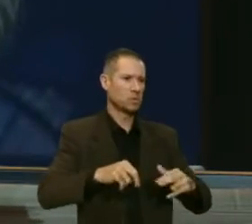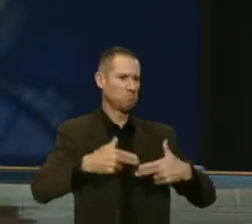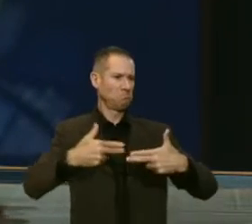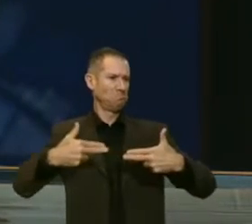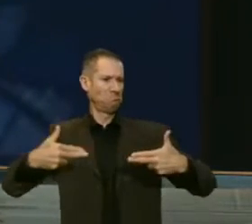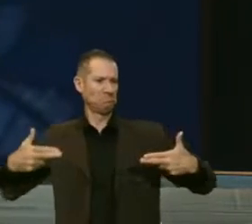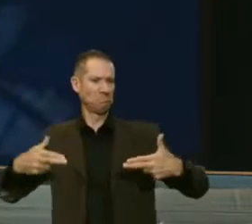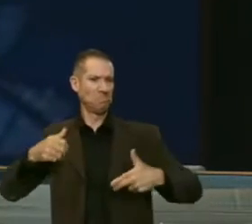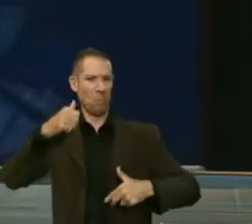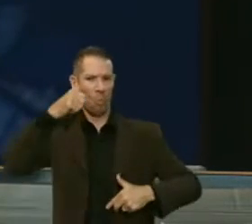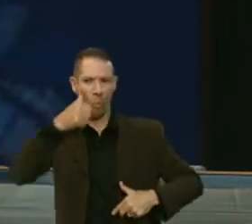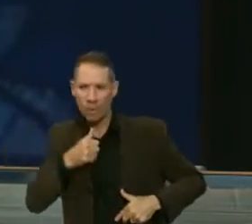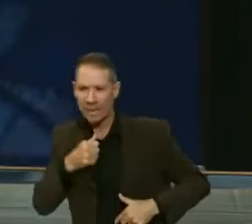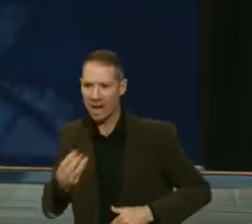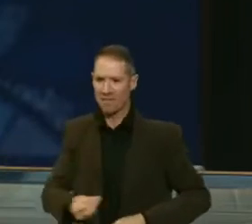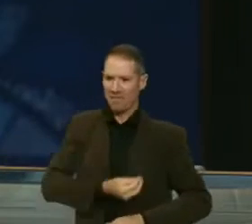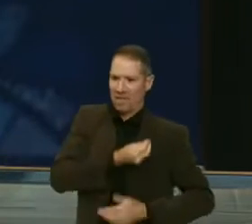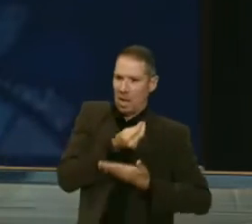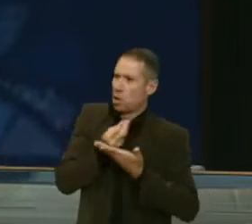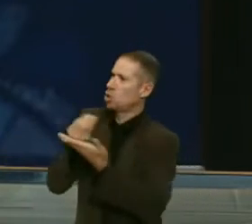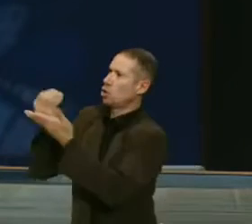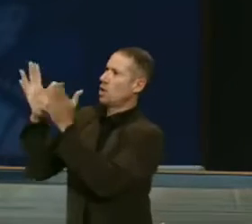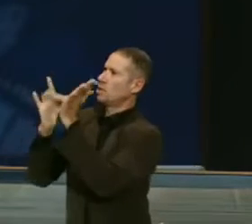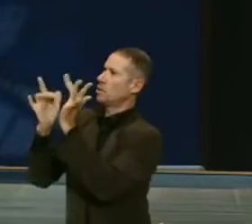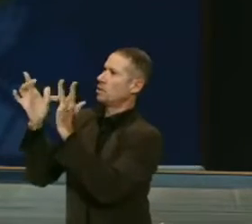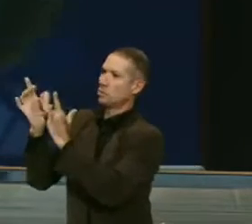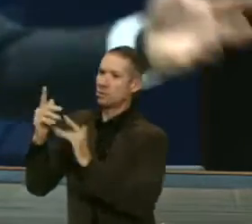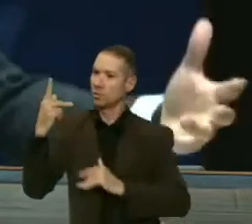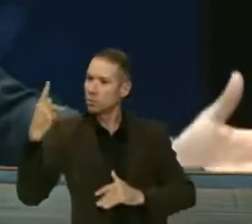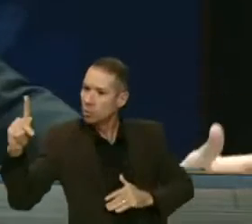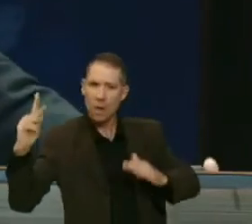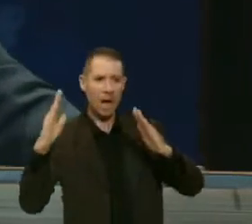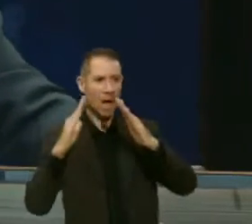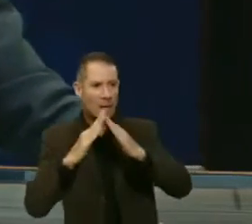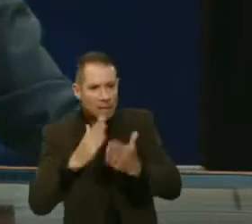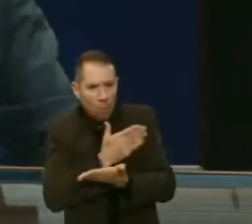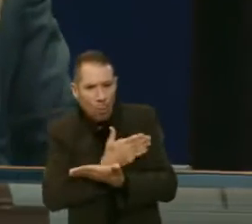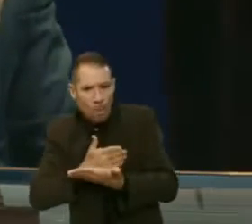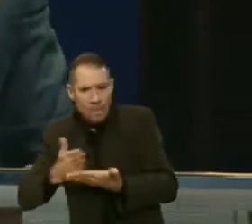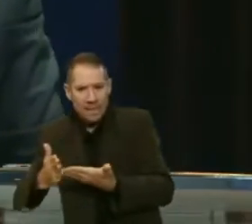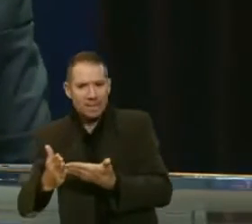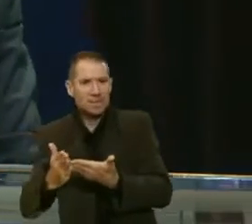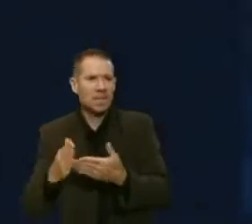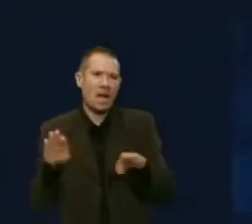Aquela mulher se converte, na sua casa começa uma espécie de igreja.